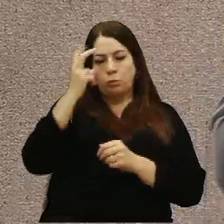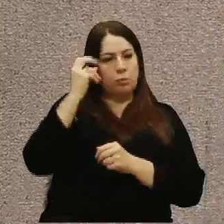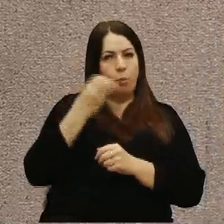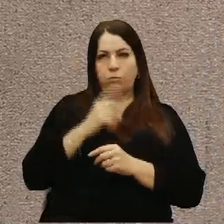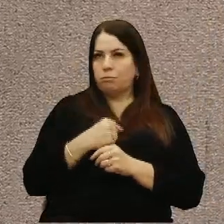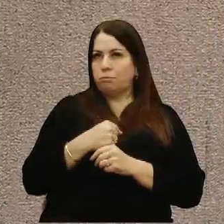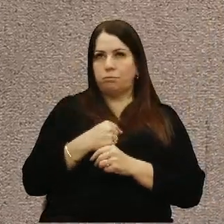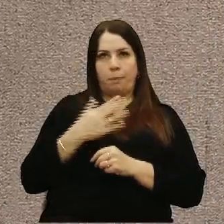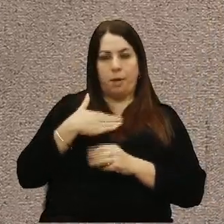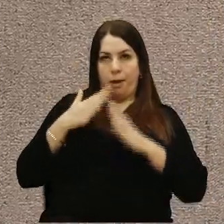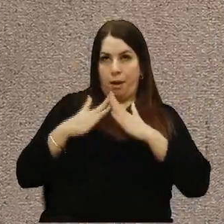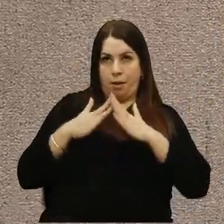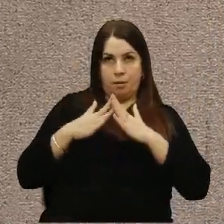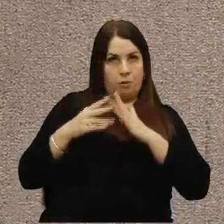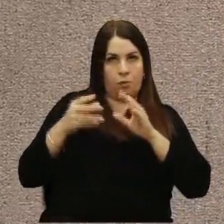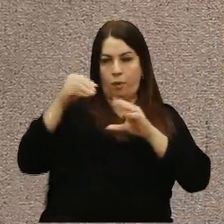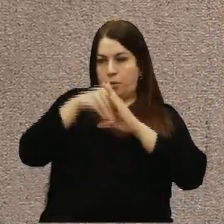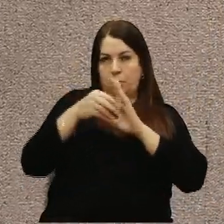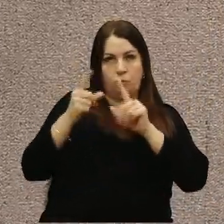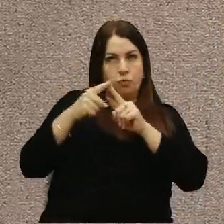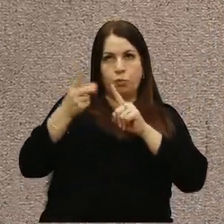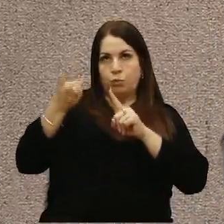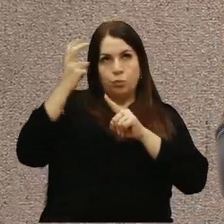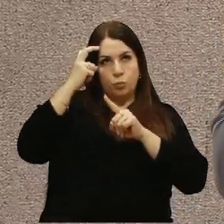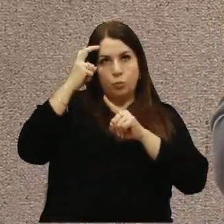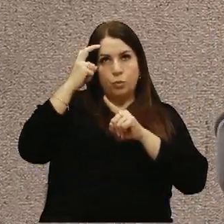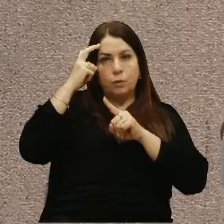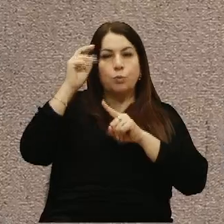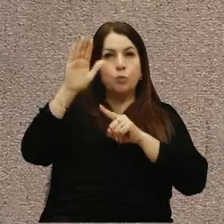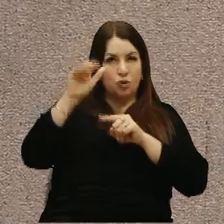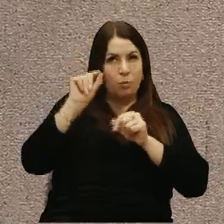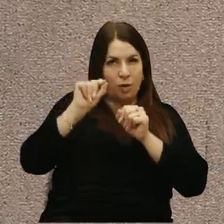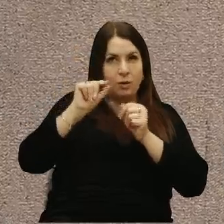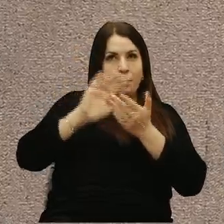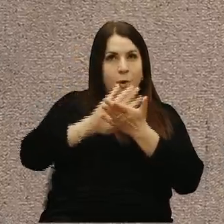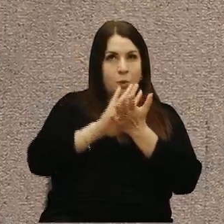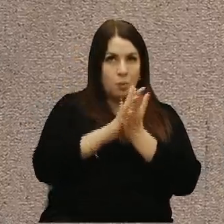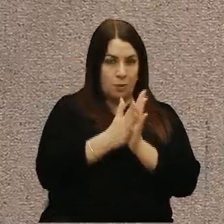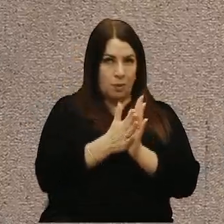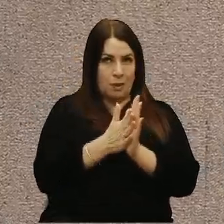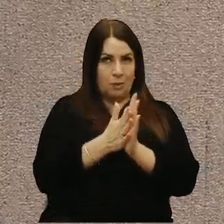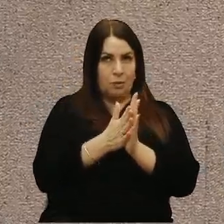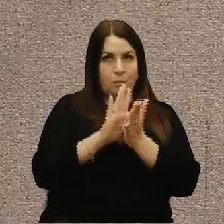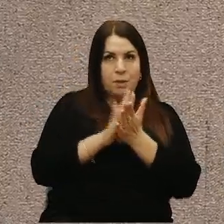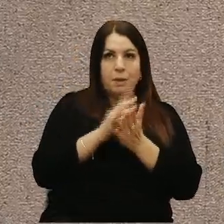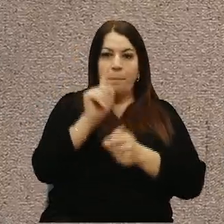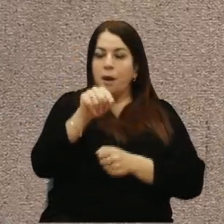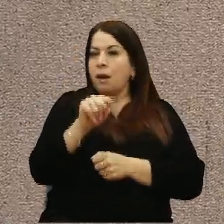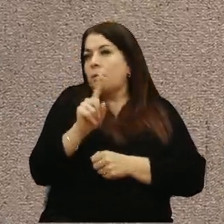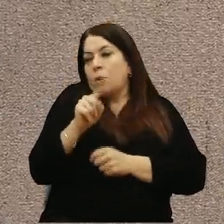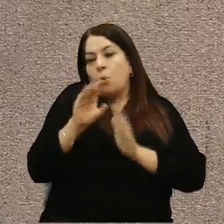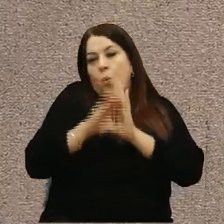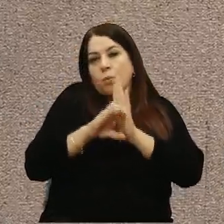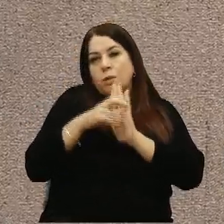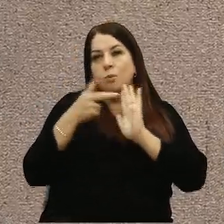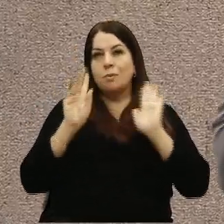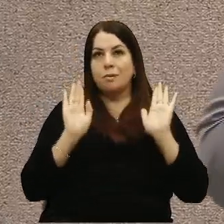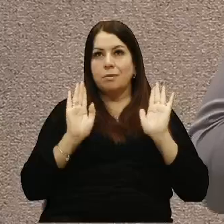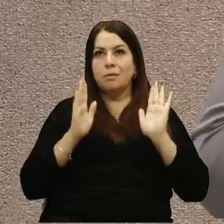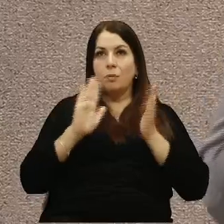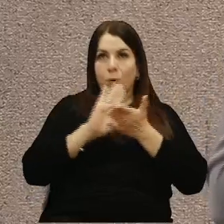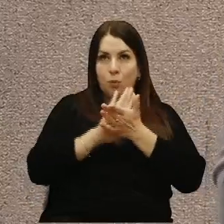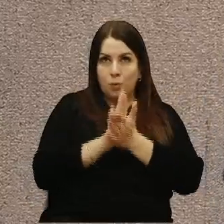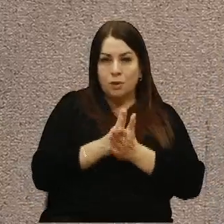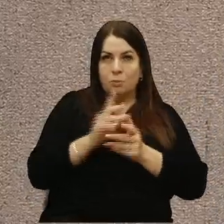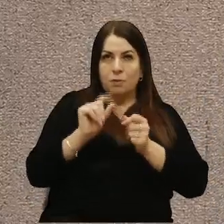Na minha casa não é esse tipo de cultura. Outra coisa, eu chamo de preconceito, as pessoas chamam de preconceito aquilo que para elas não é o conceito delas. O preconceito